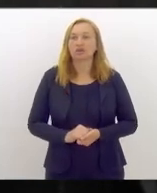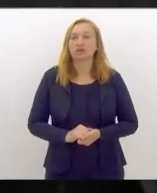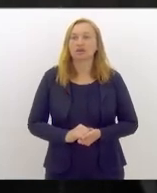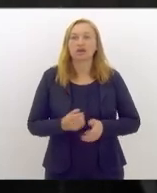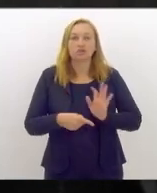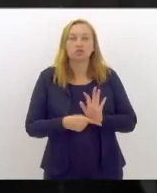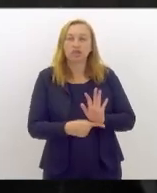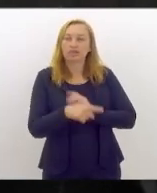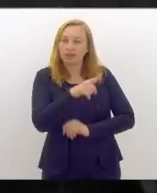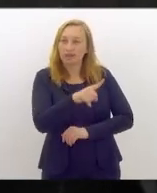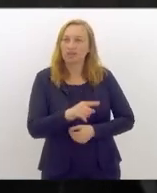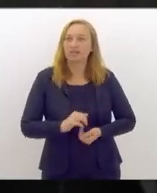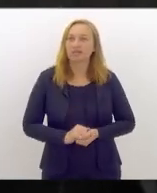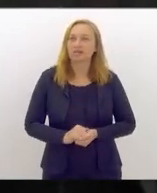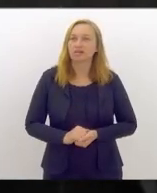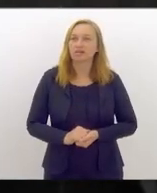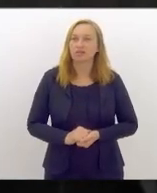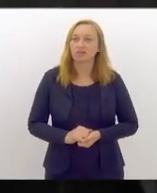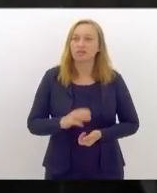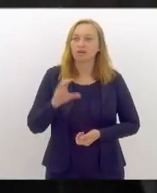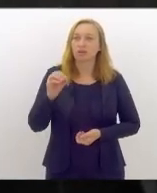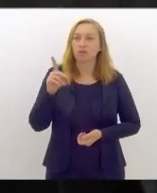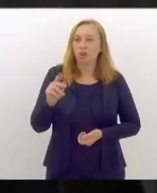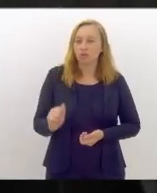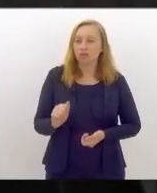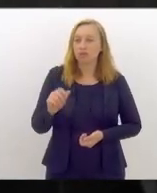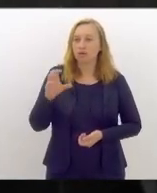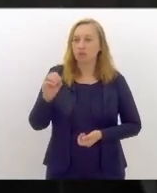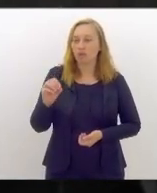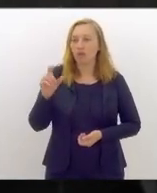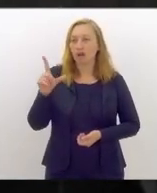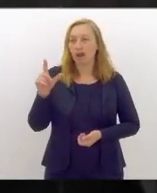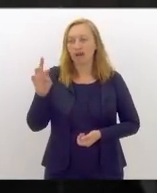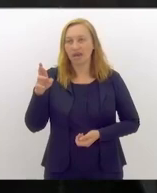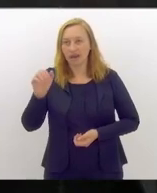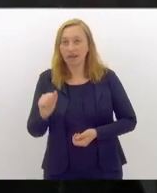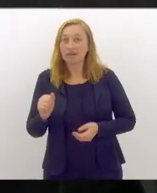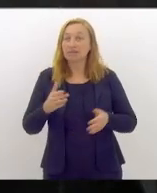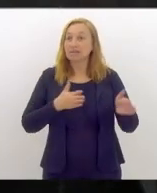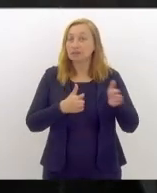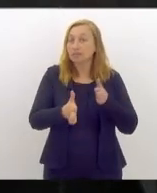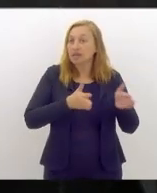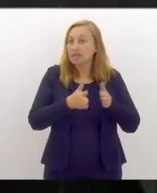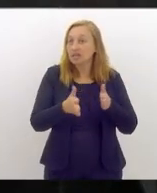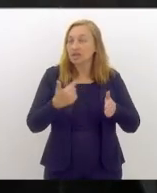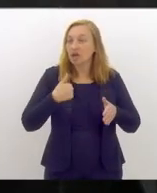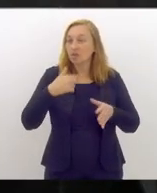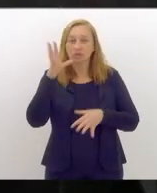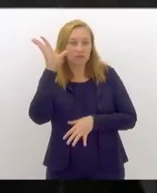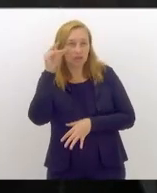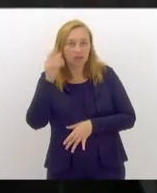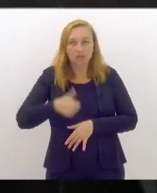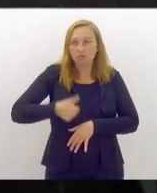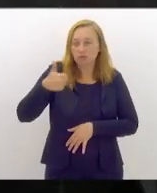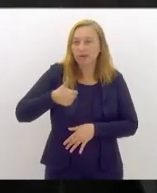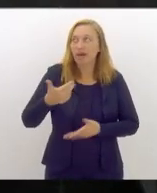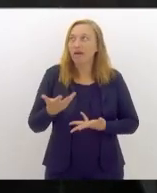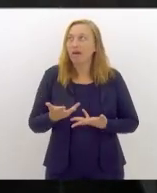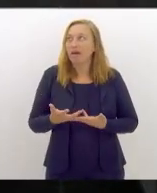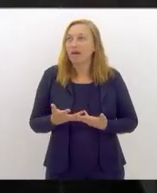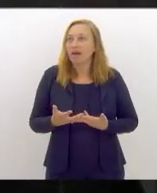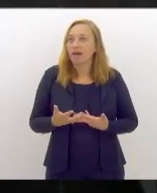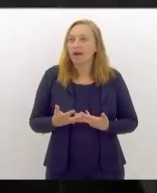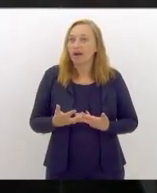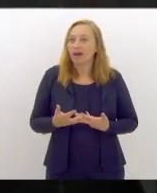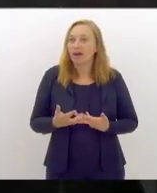dele um copo de Cólera e nessa época eu me interessei pela primeira vez pela